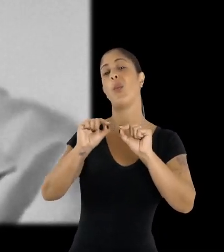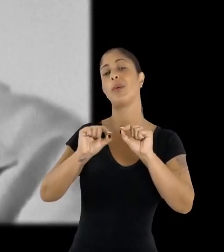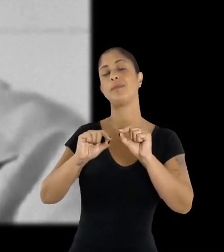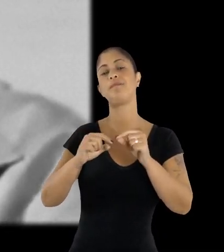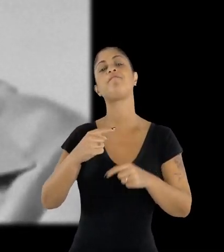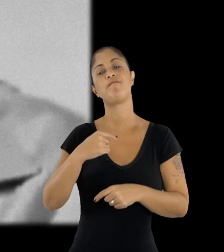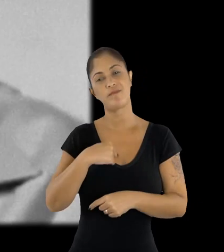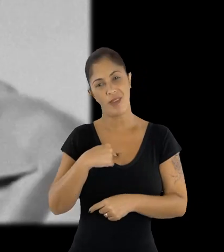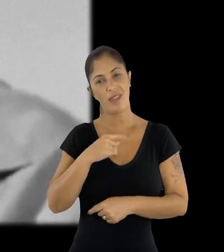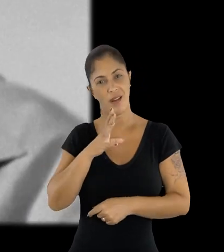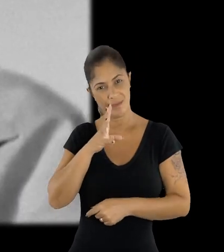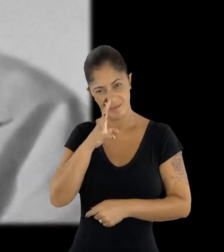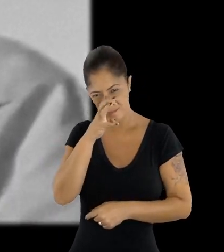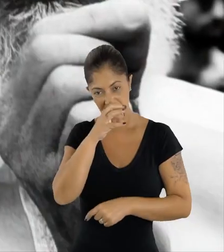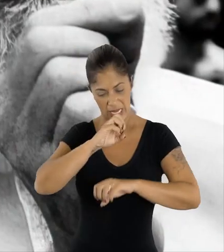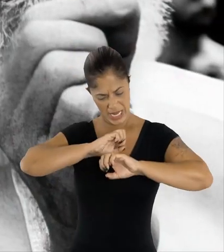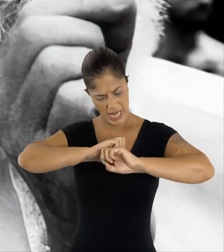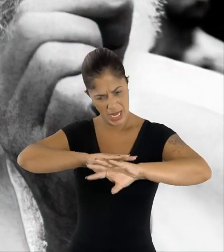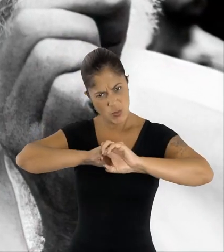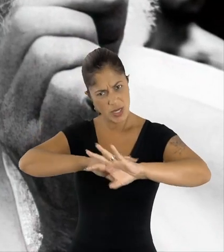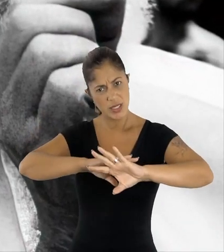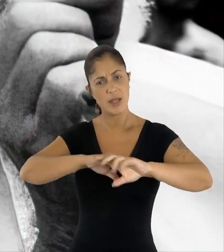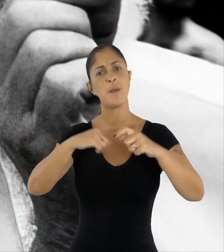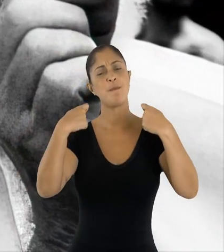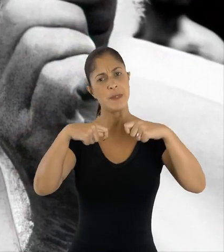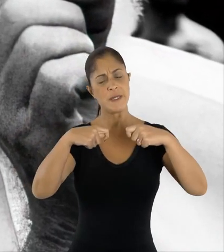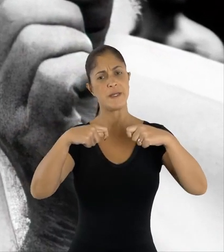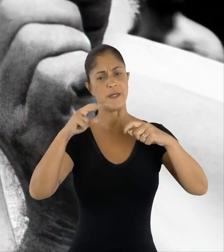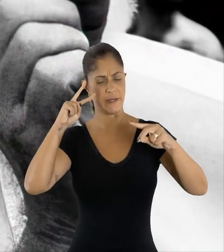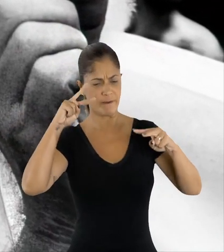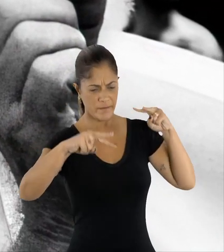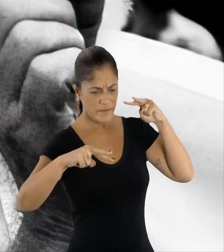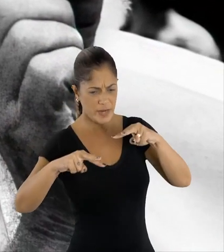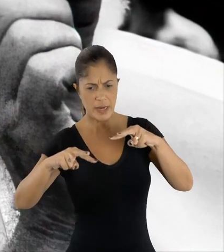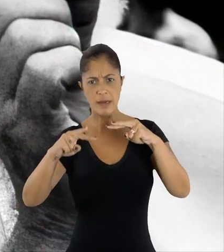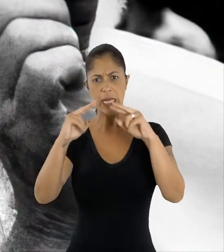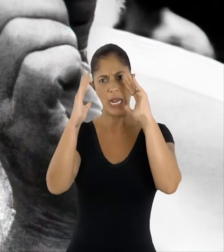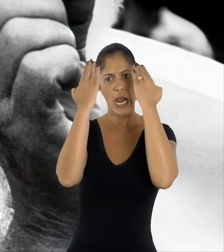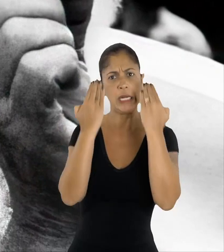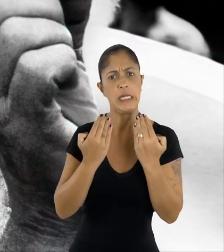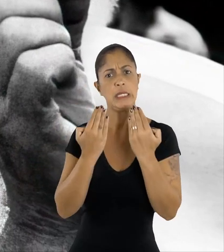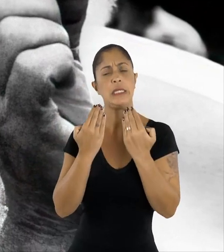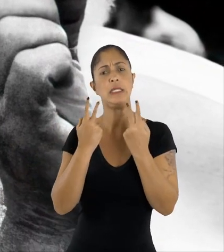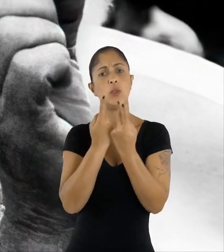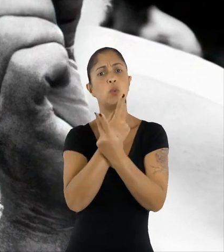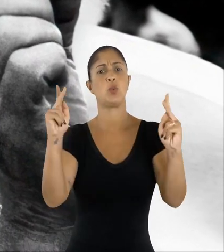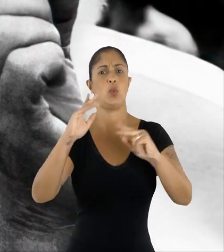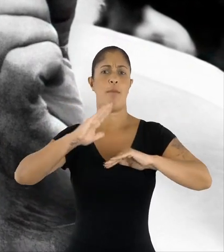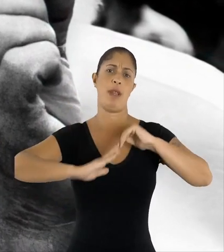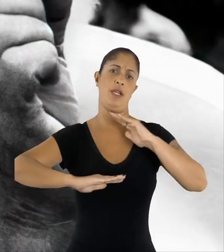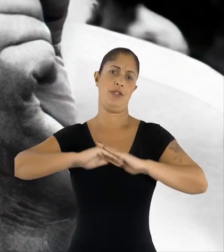agora para inibir essa sabedoria. Eu insisto nessa coisa, que o educador e a educadora se vejam, se analisem,